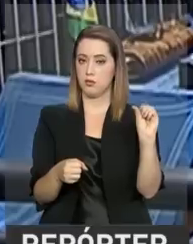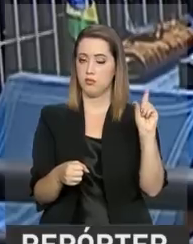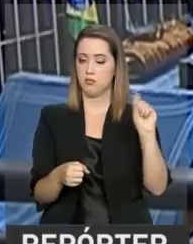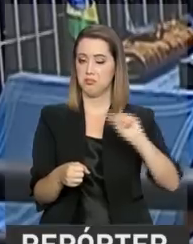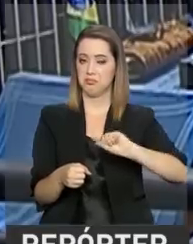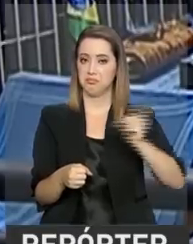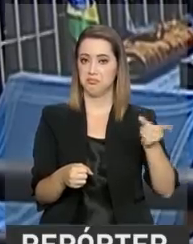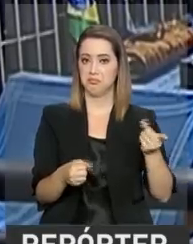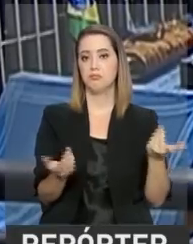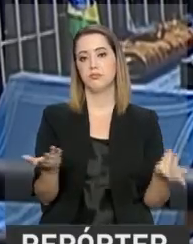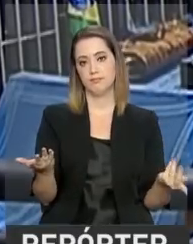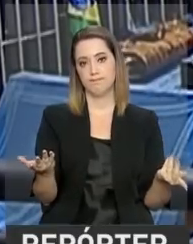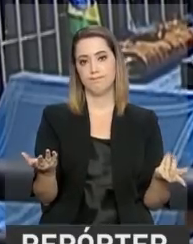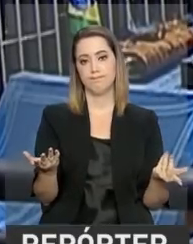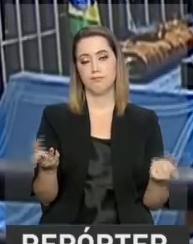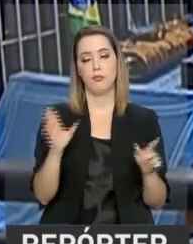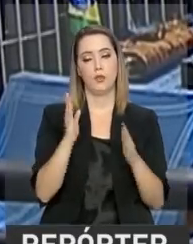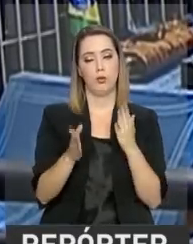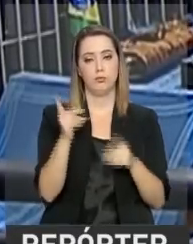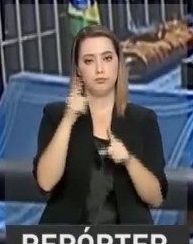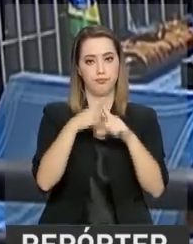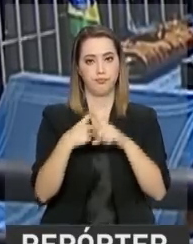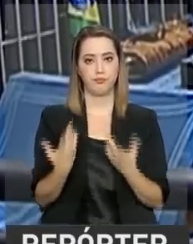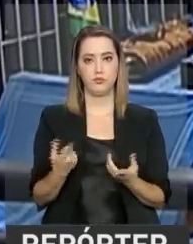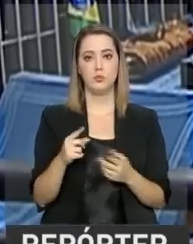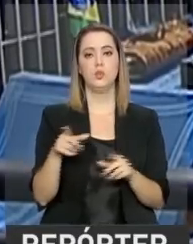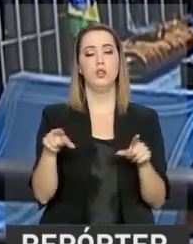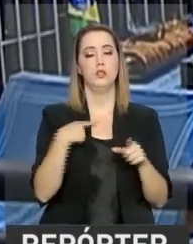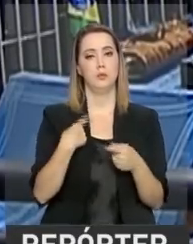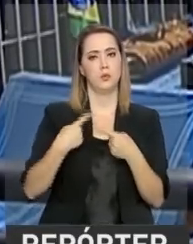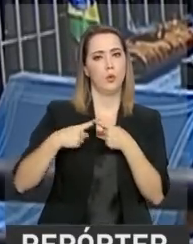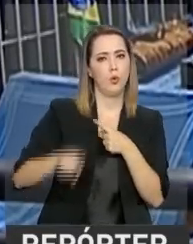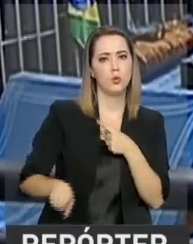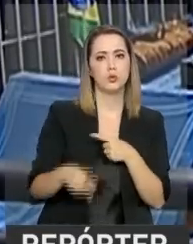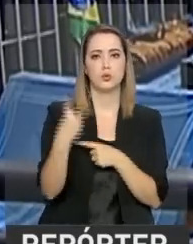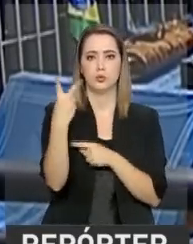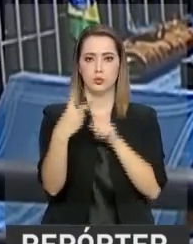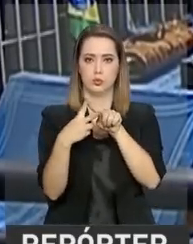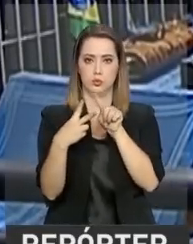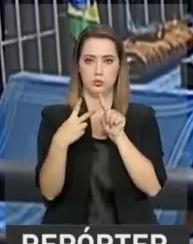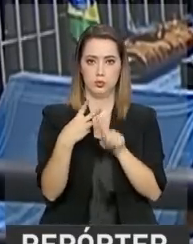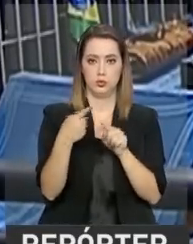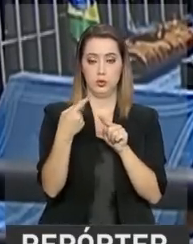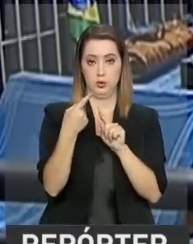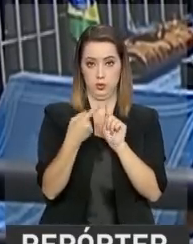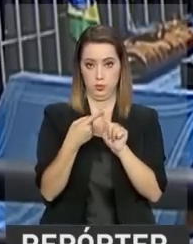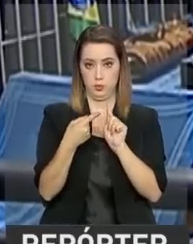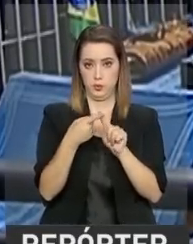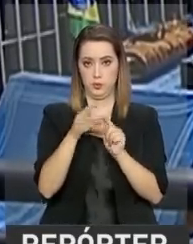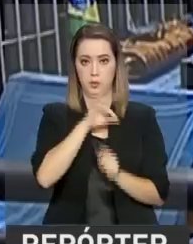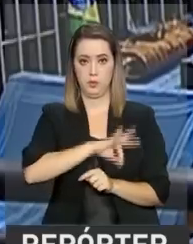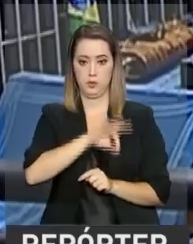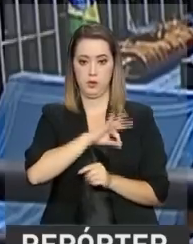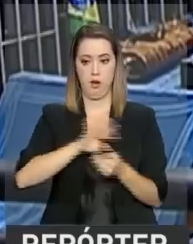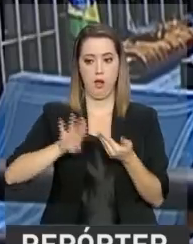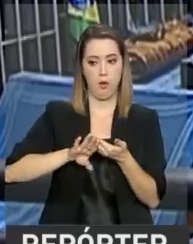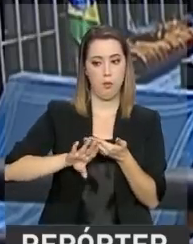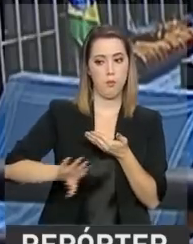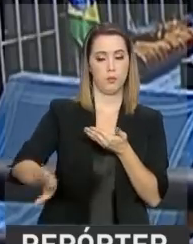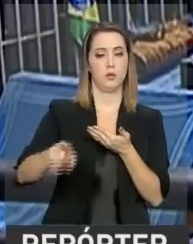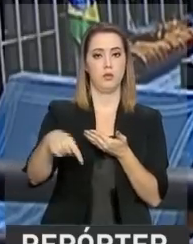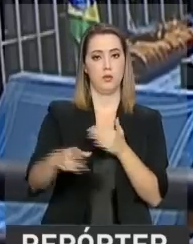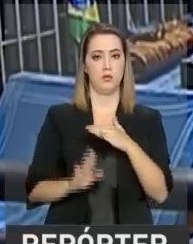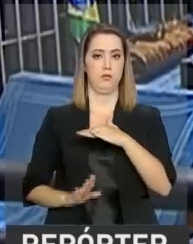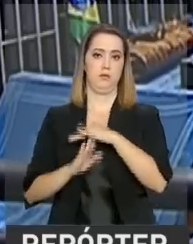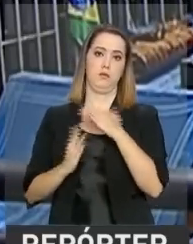contrários. Também foram rejeitados 2 destaques. Eles pediam que o salário mínimo ficasse fora do teto para aumento